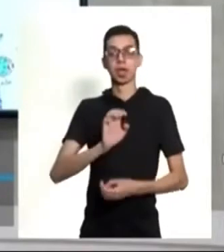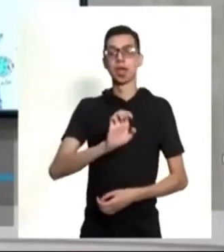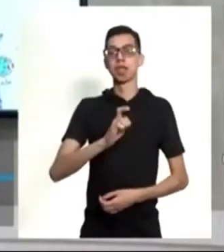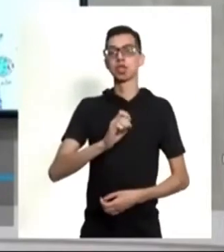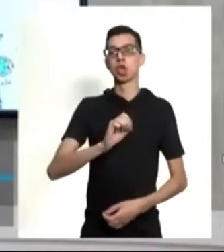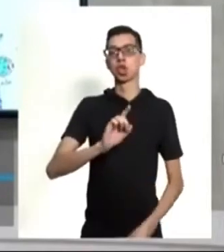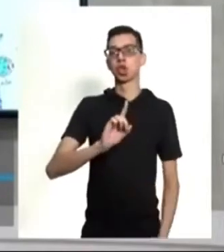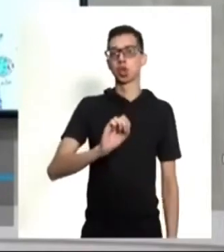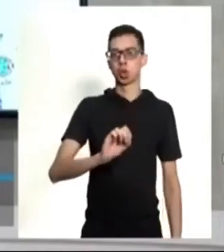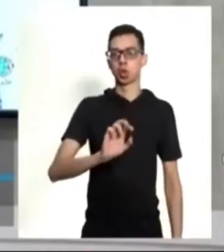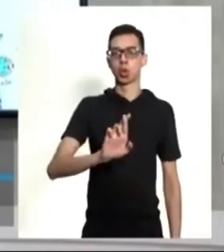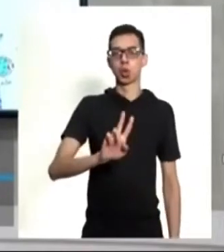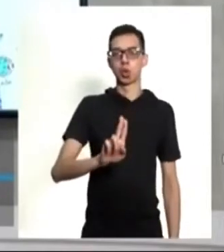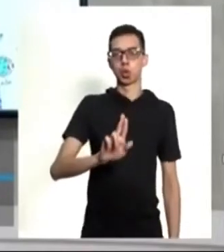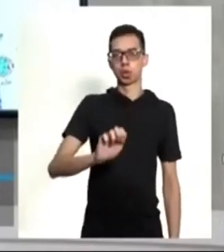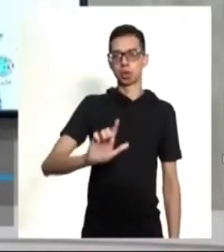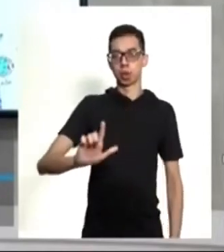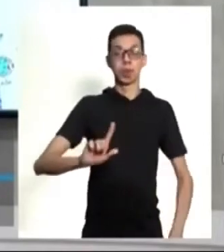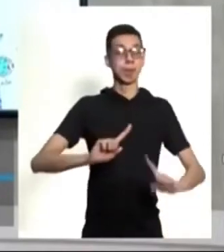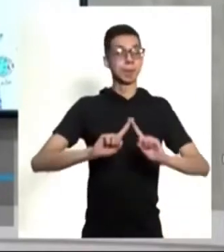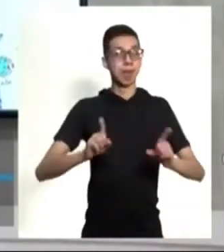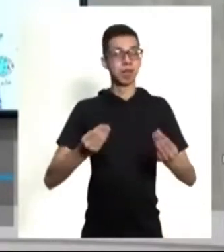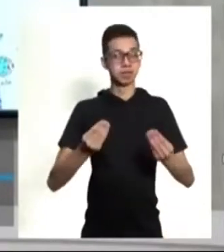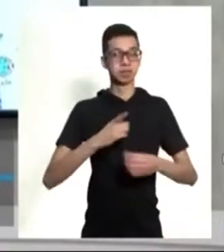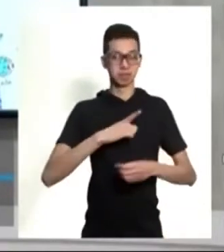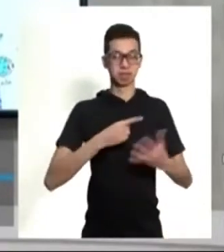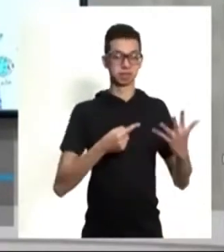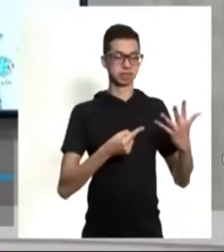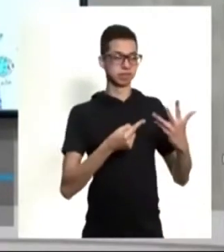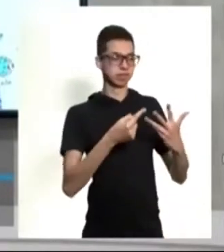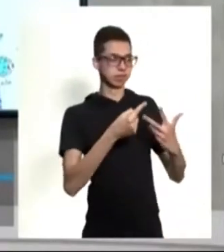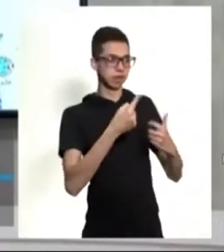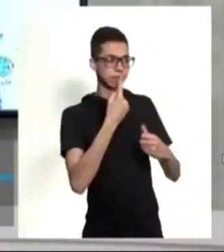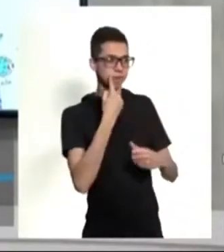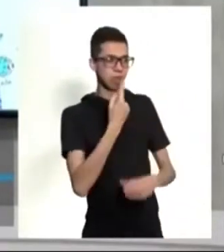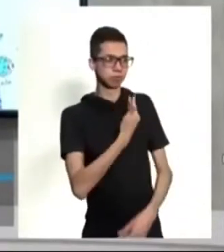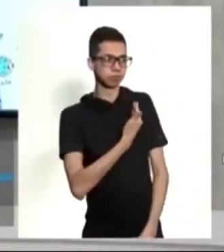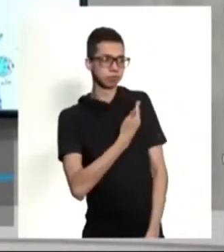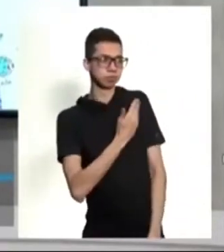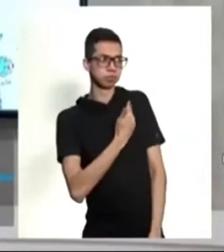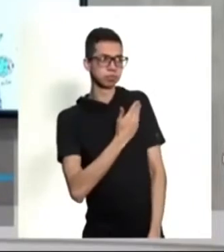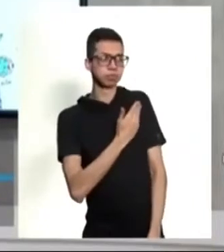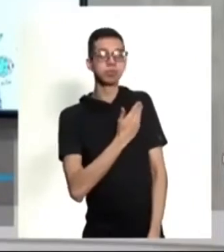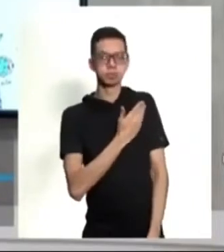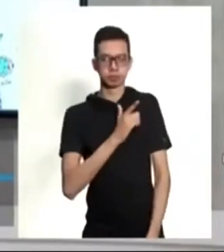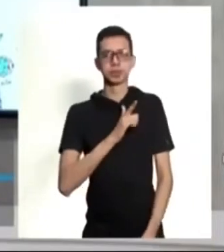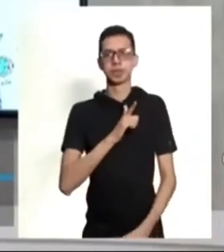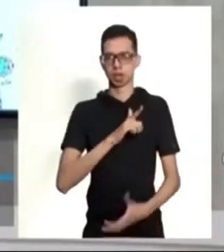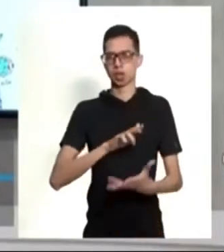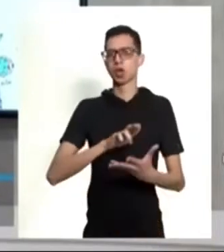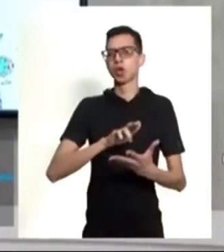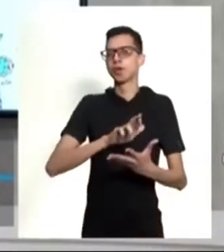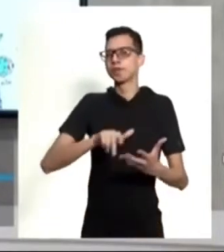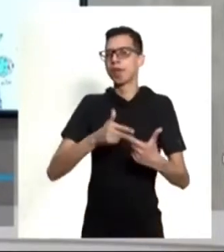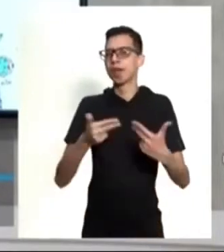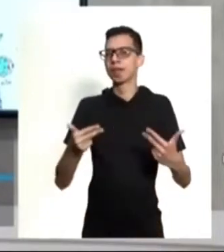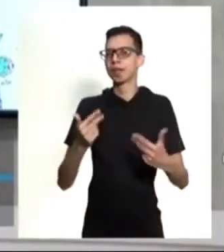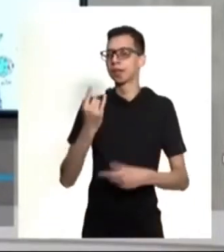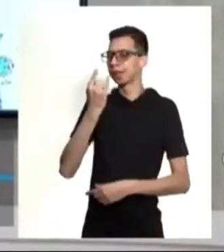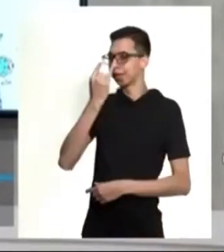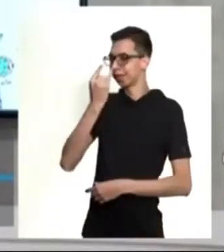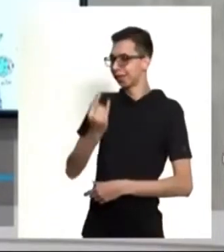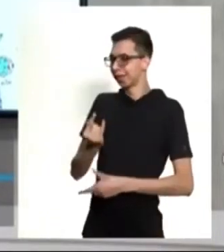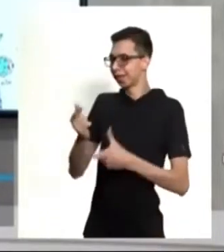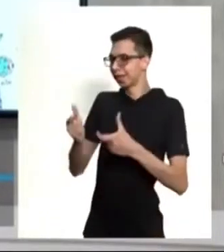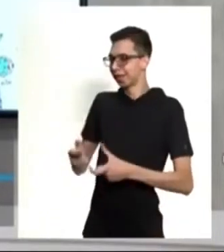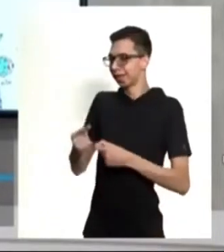se existiam fatores repulsivos no campo, existiam fatores atrativos na cidade. Quais fatores eram